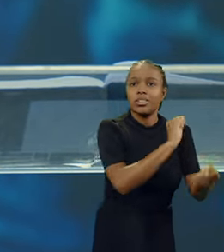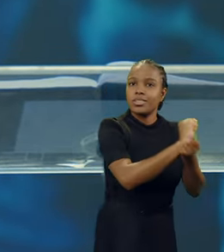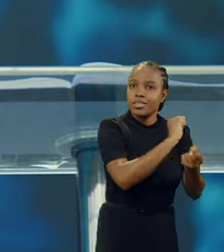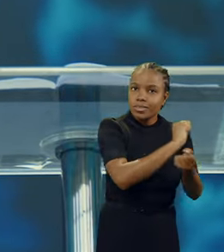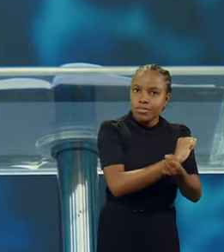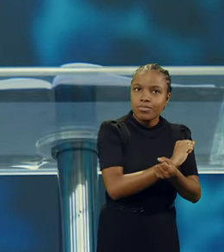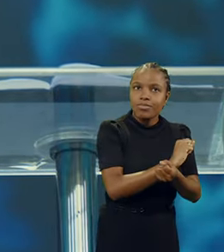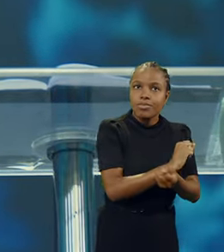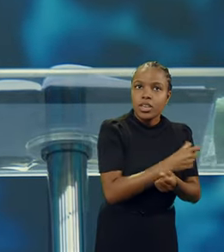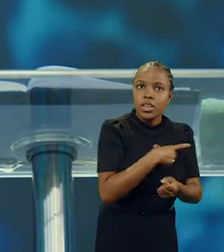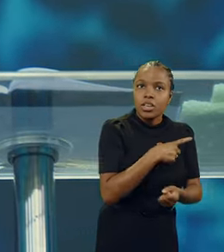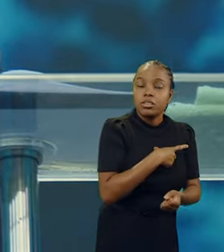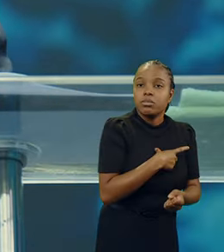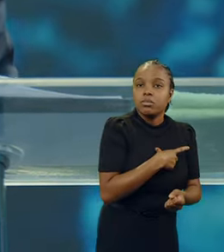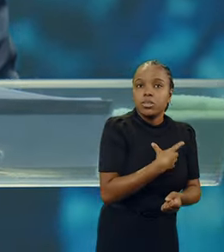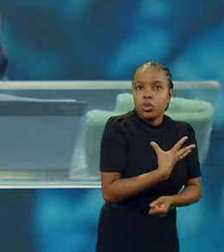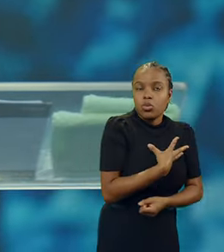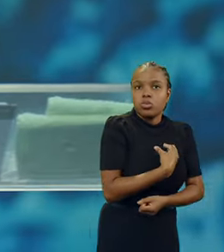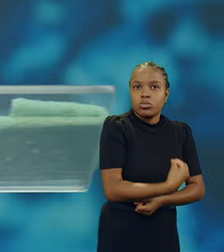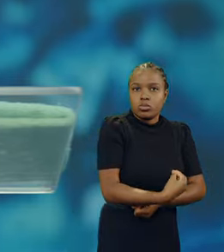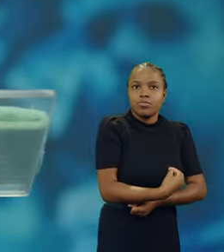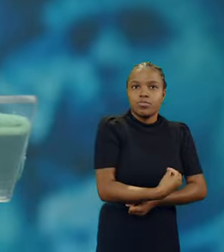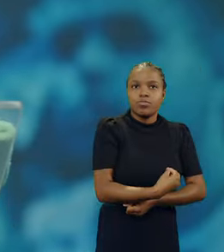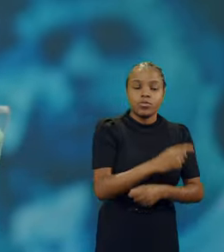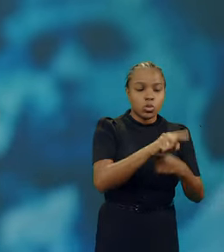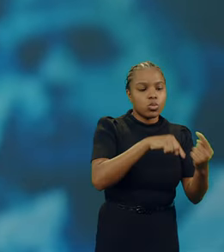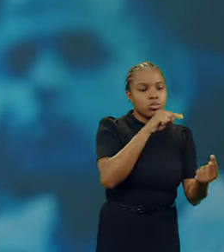com resultado para o reino.